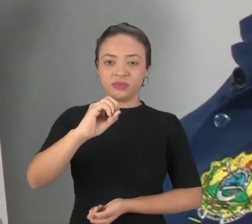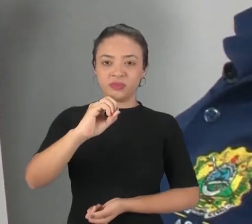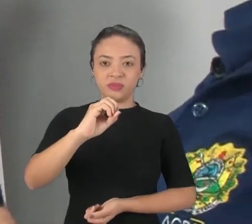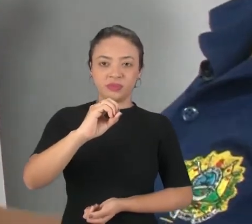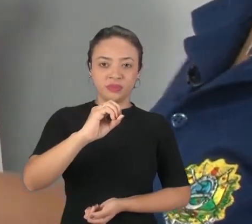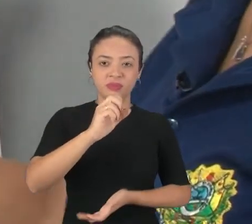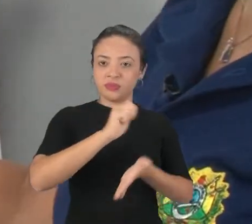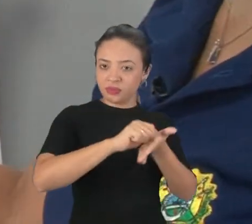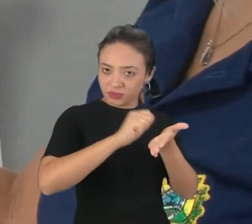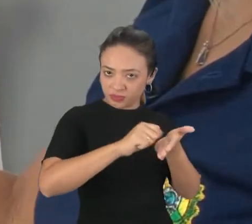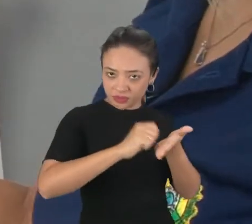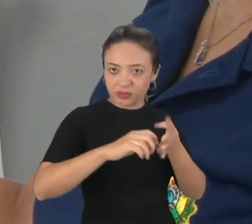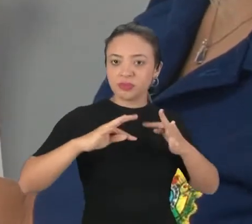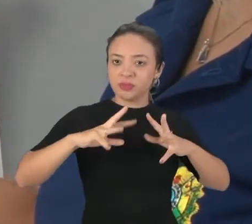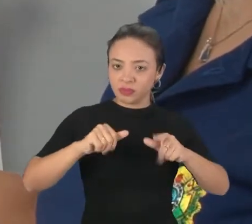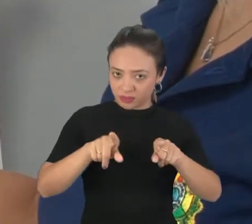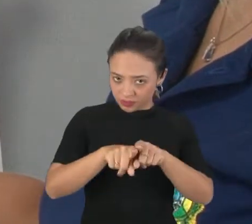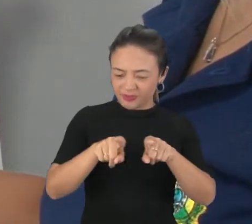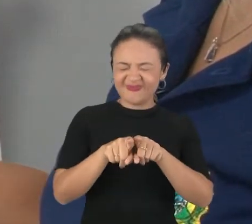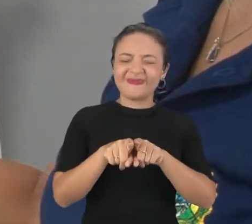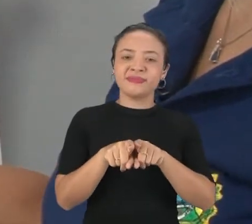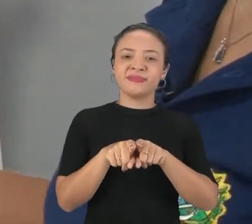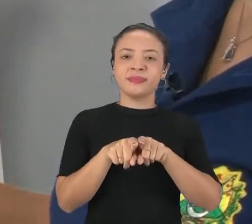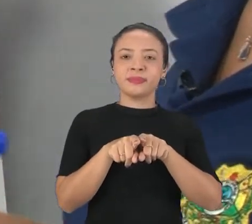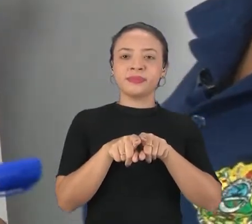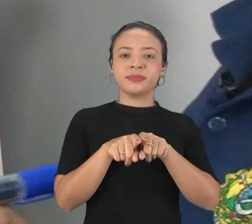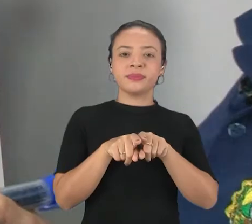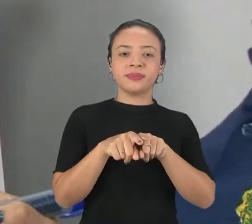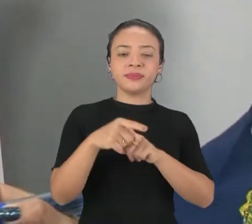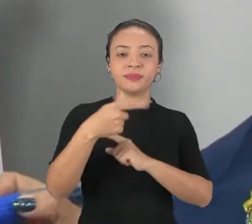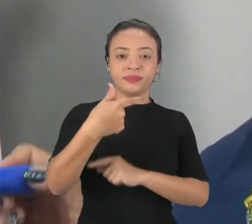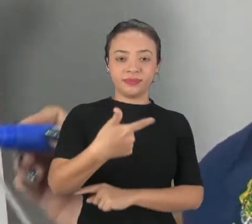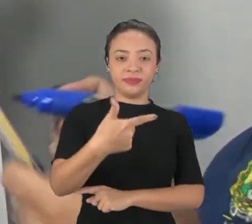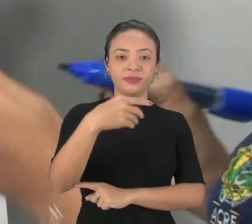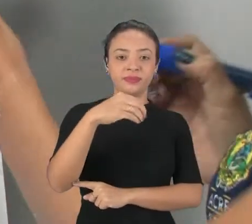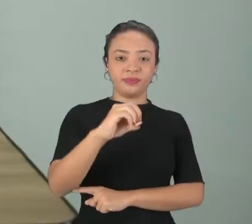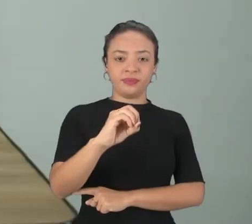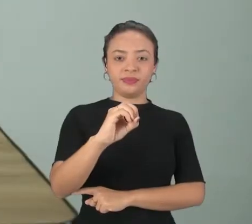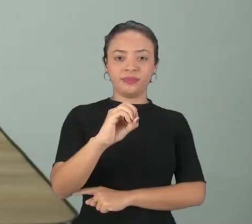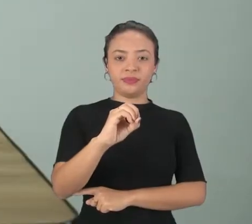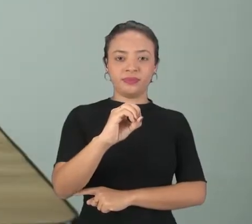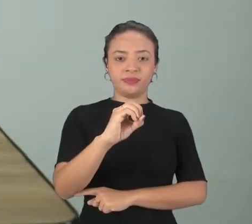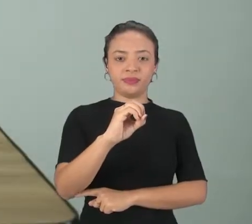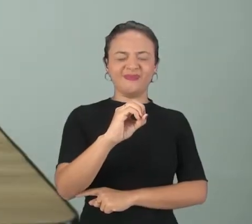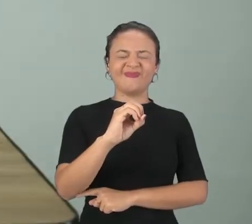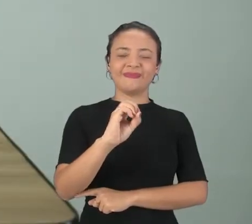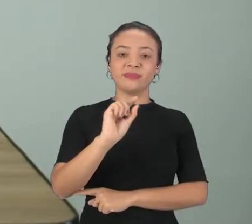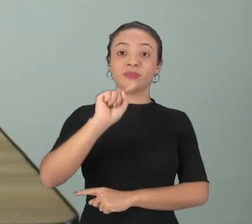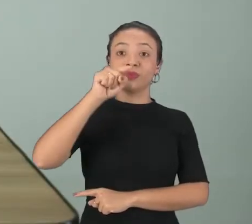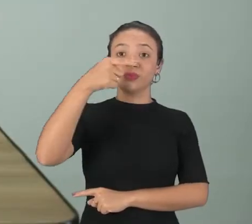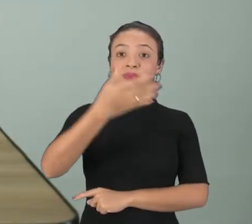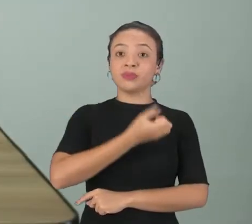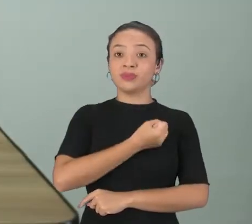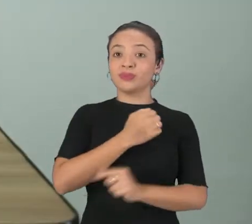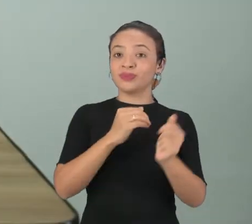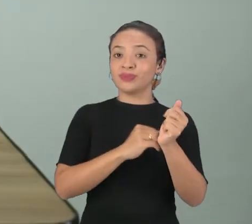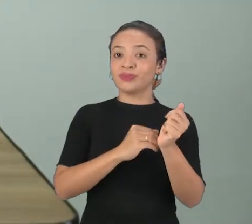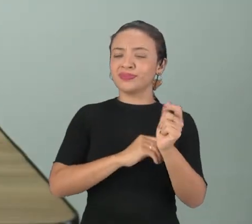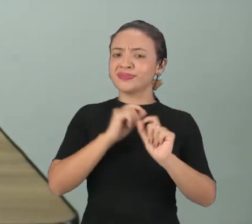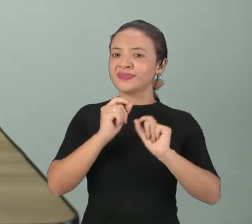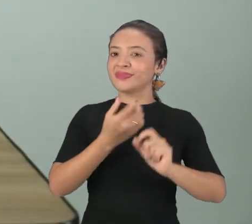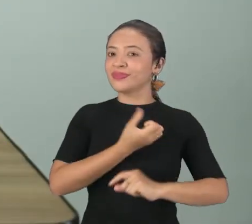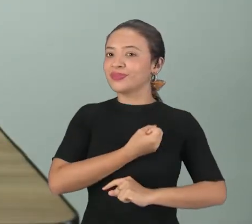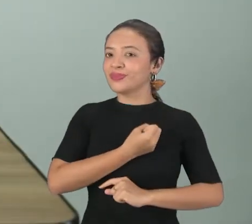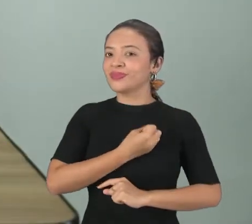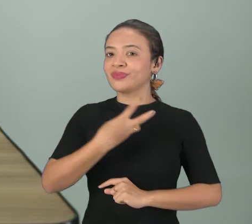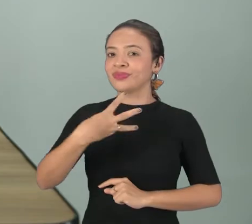bom então vamos registrar aqui a 20 de próximo número que estava coberto